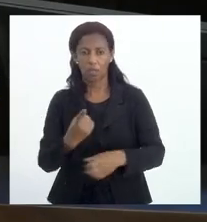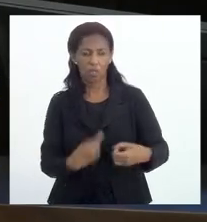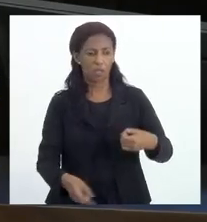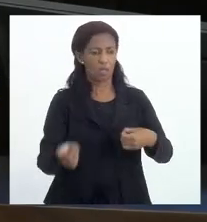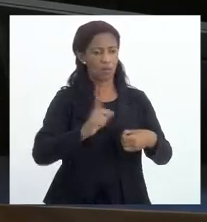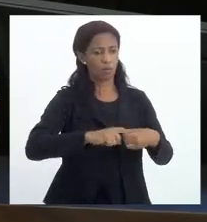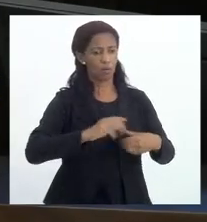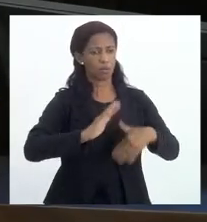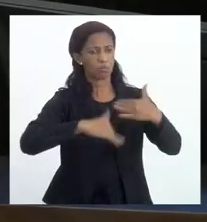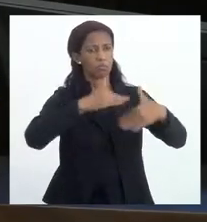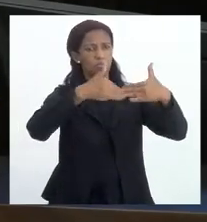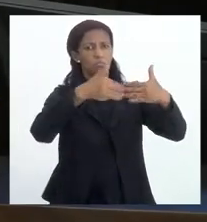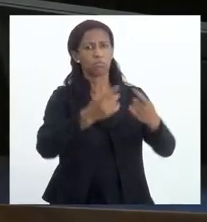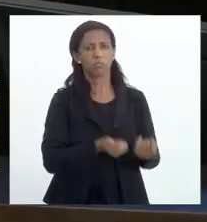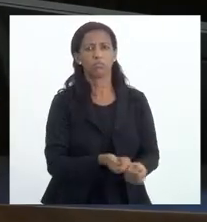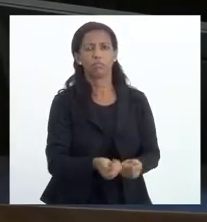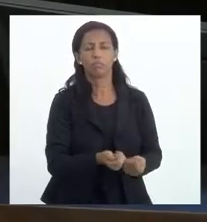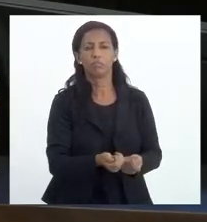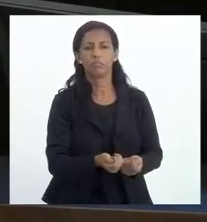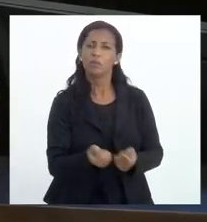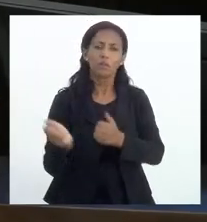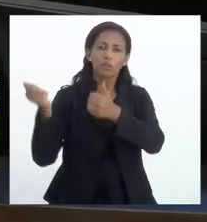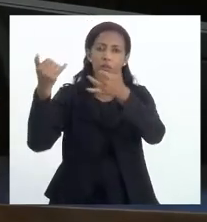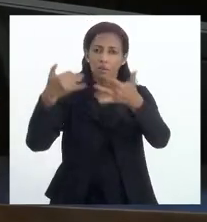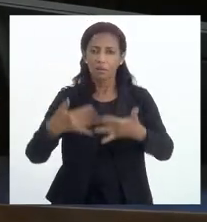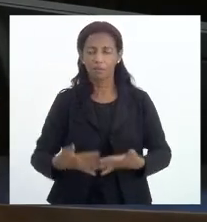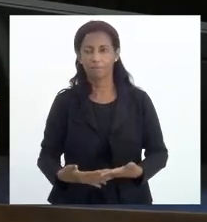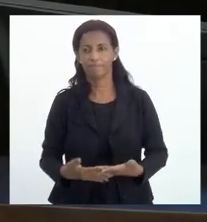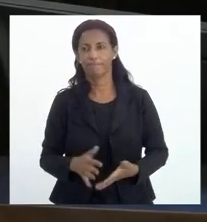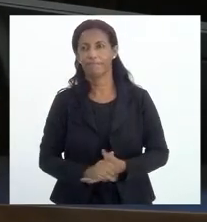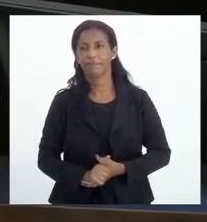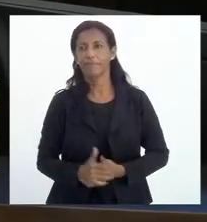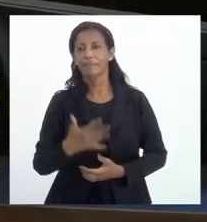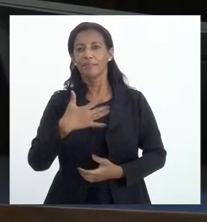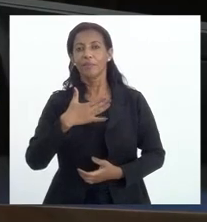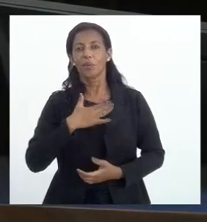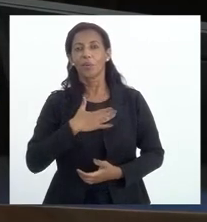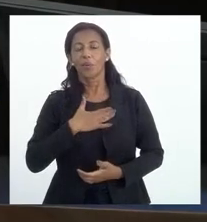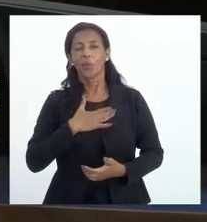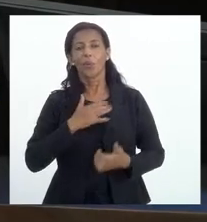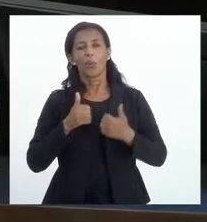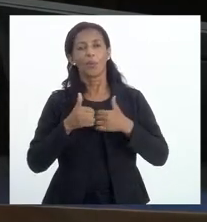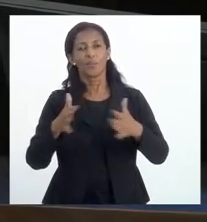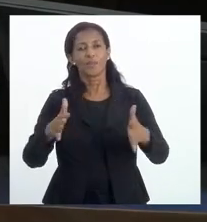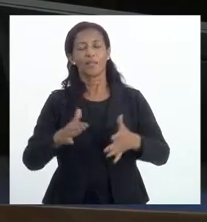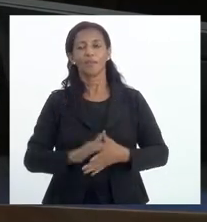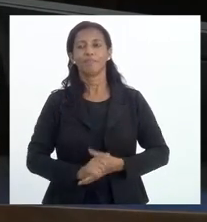do desenvolvimento econômico. Dito isso, eu gostaria de começar a apresentação